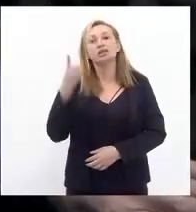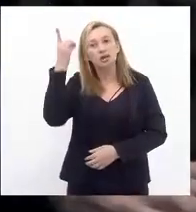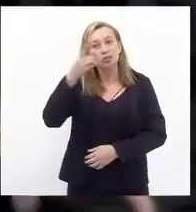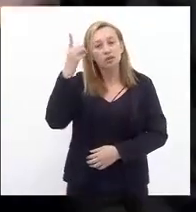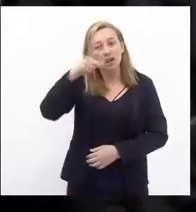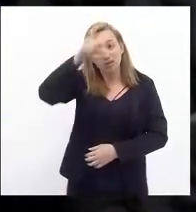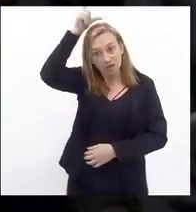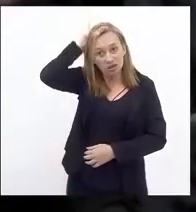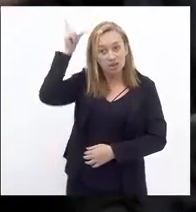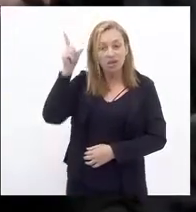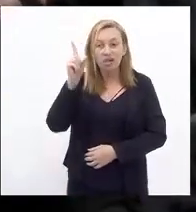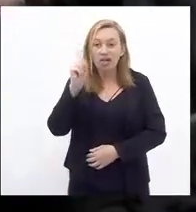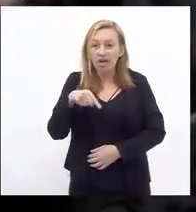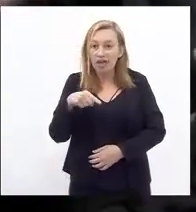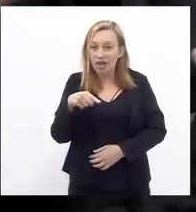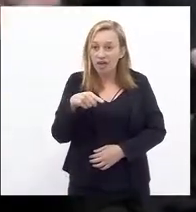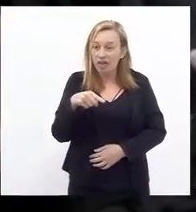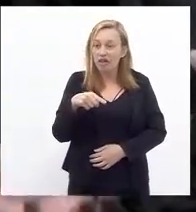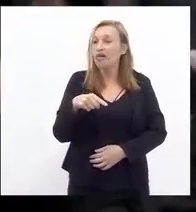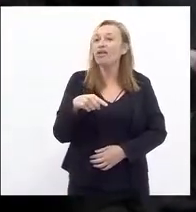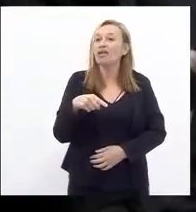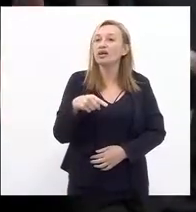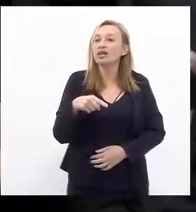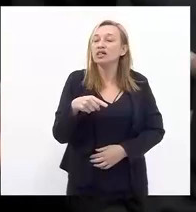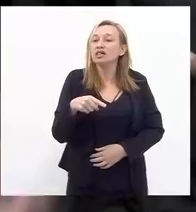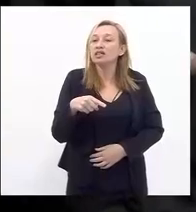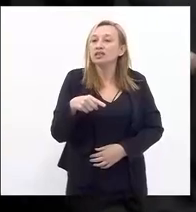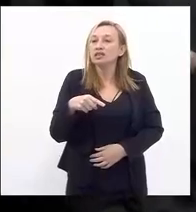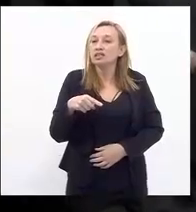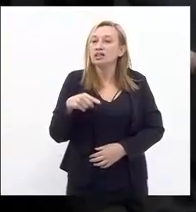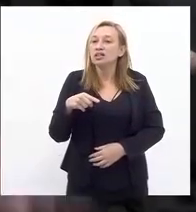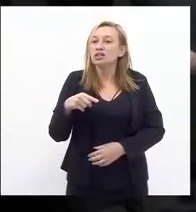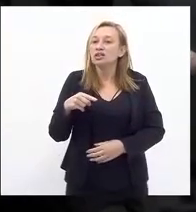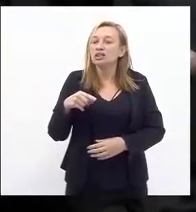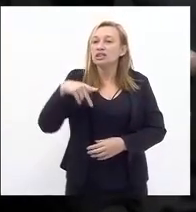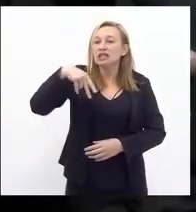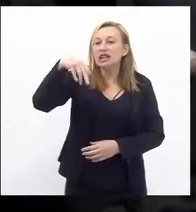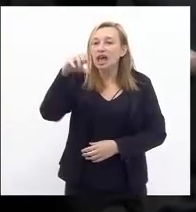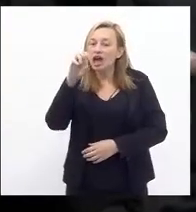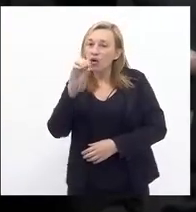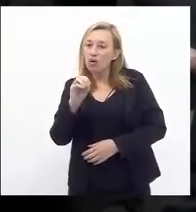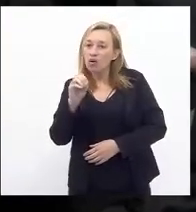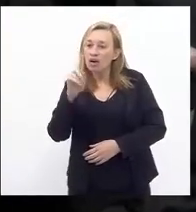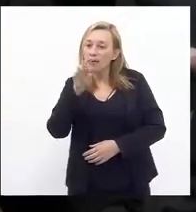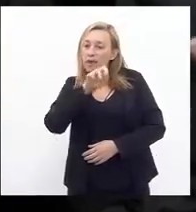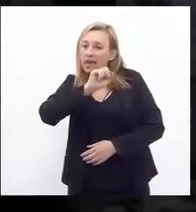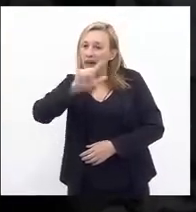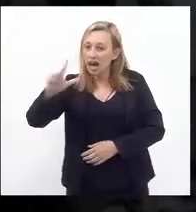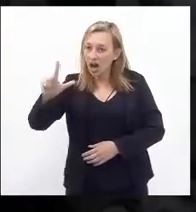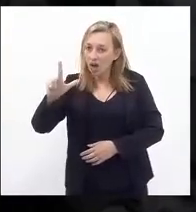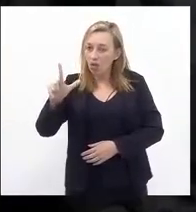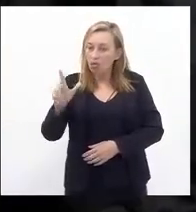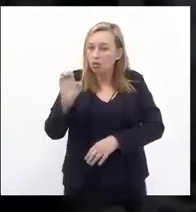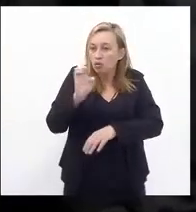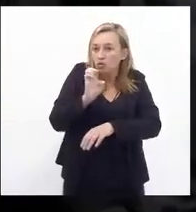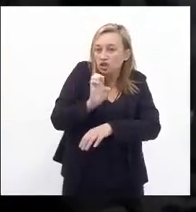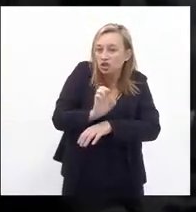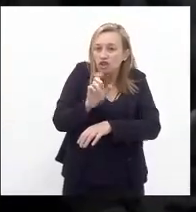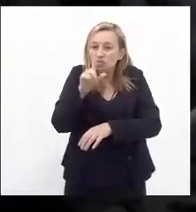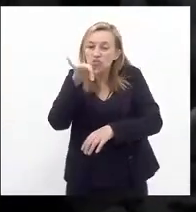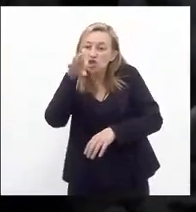deputados no esporte é será extensa a sua origem não é O Liberal entendeu estado